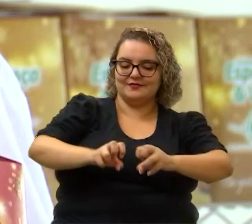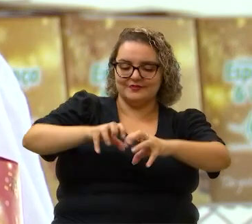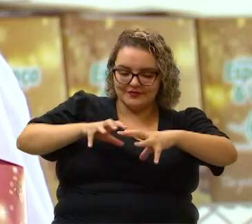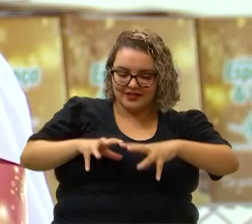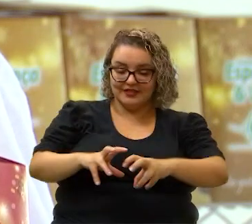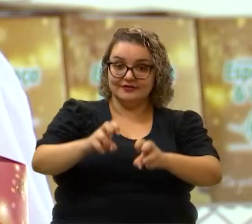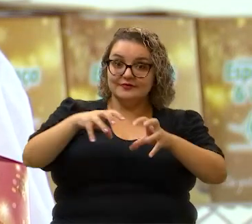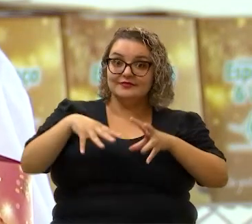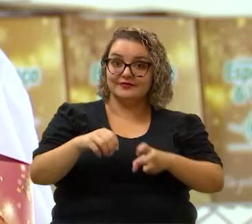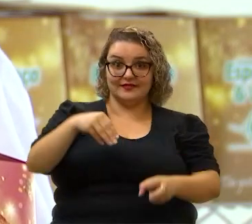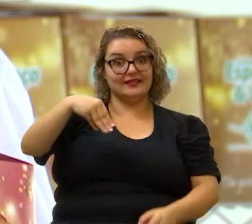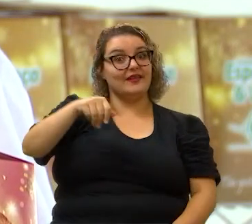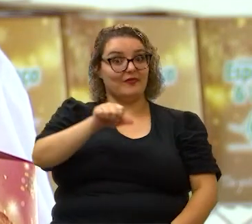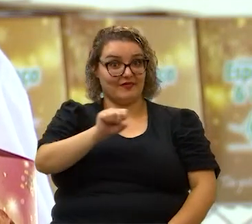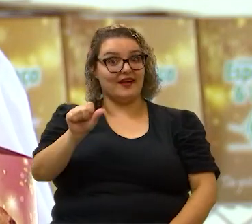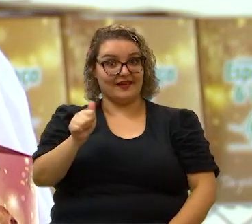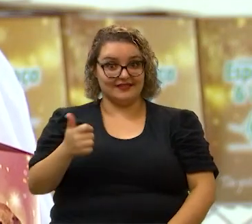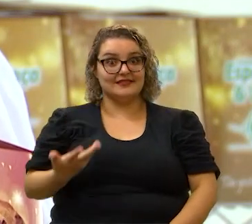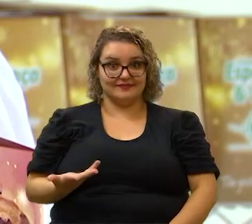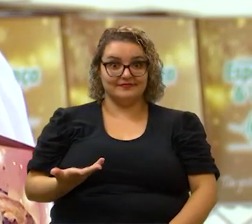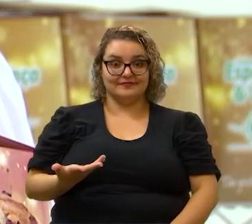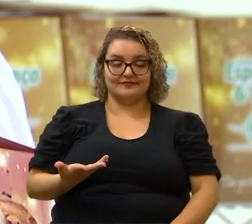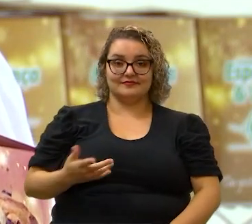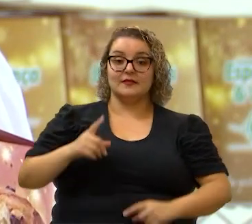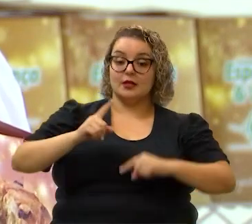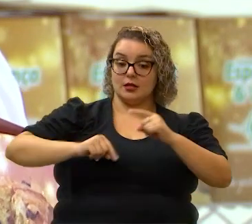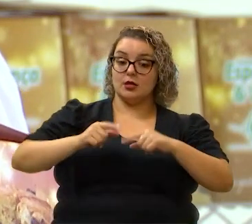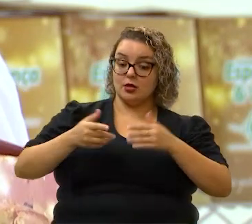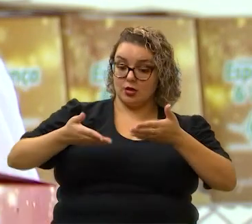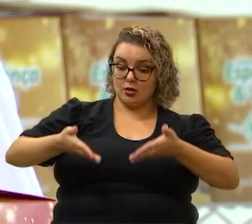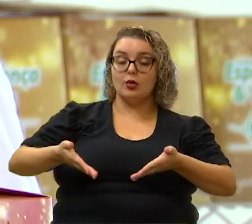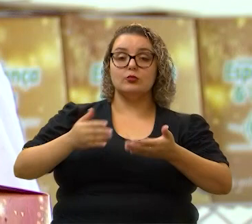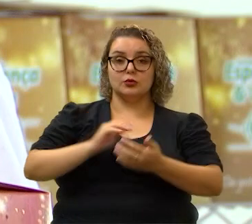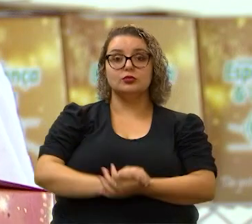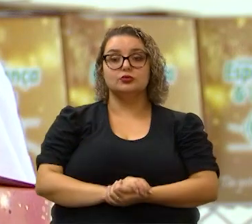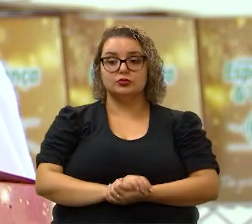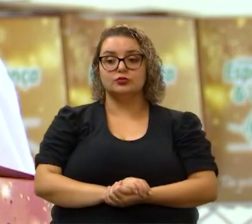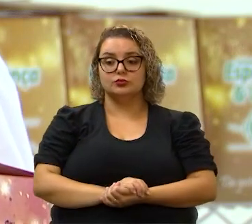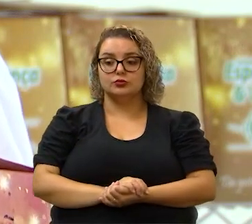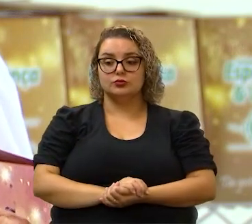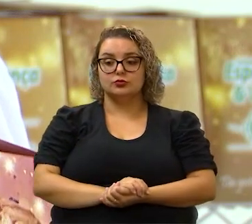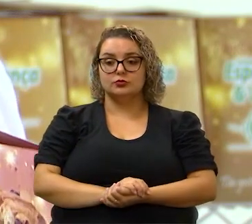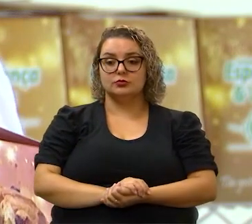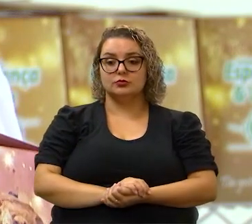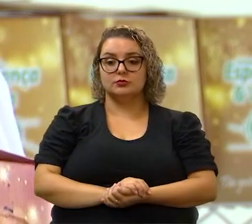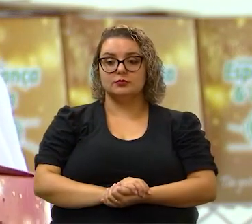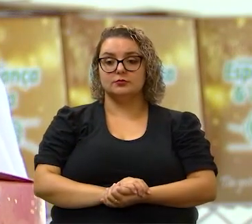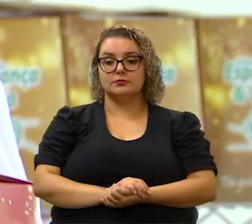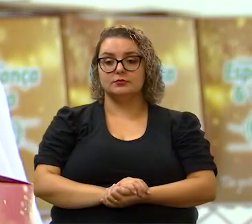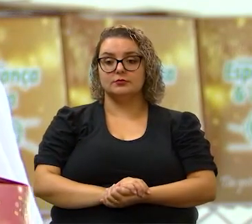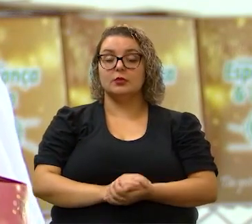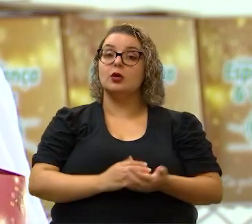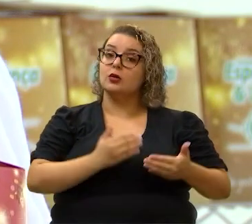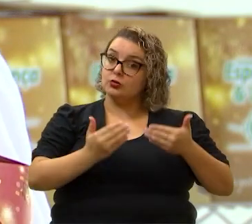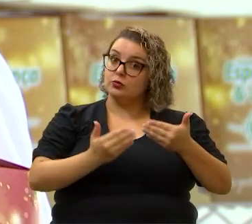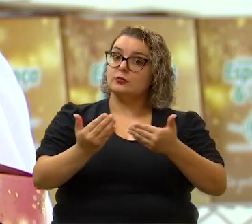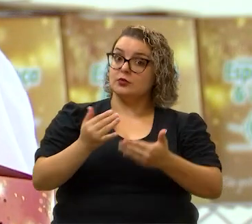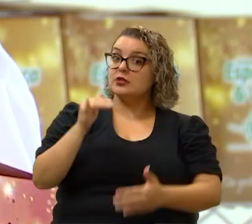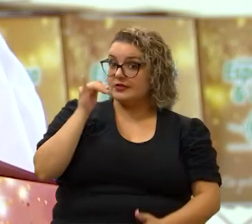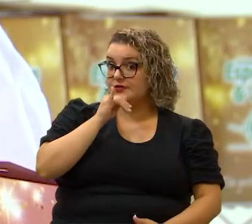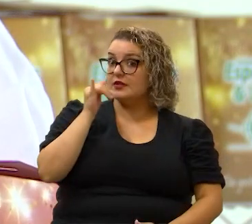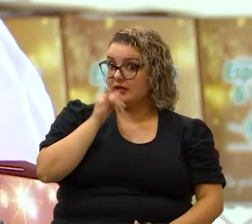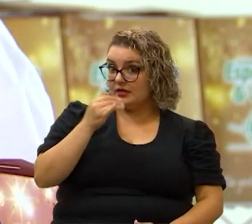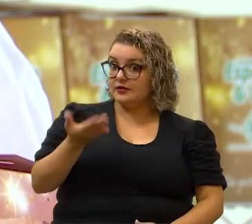massa e é um produto eh no processo